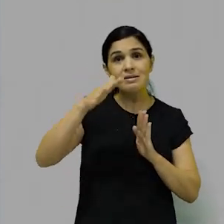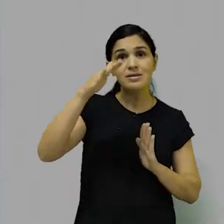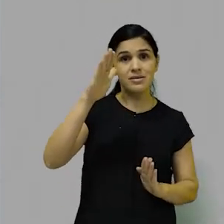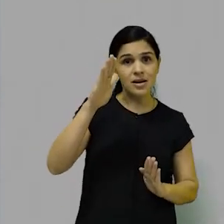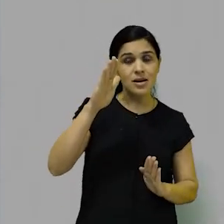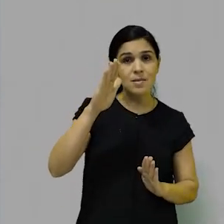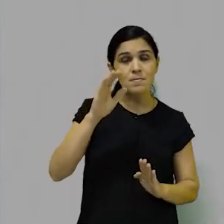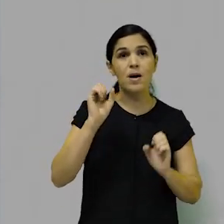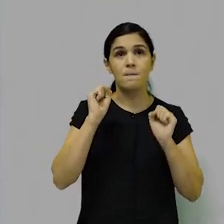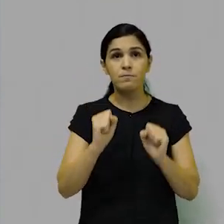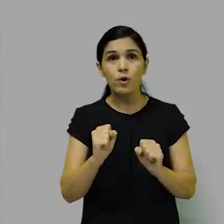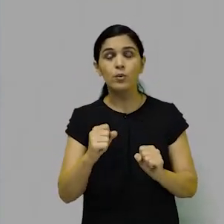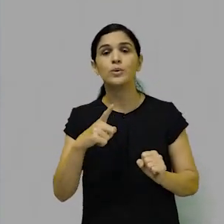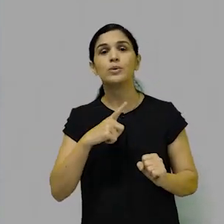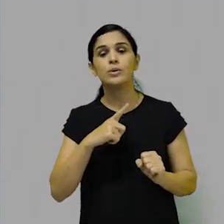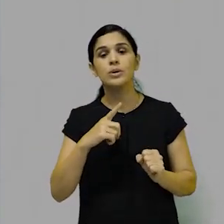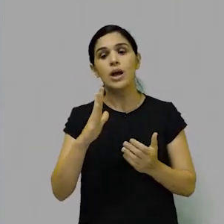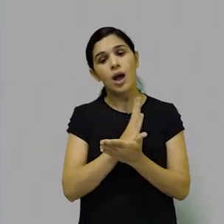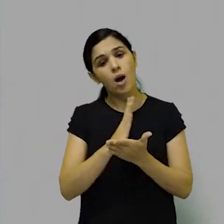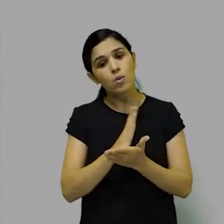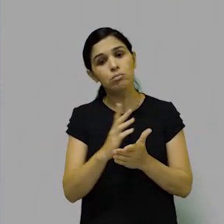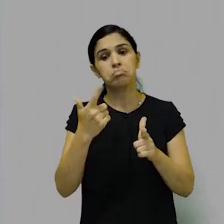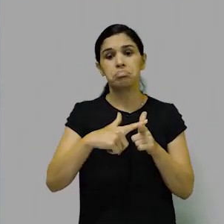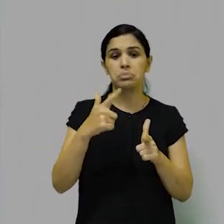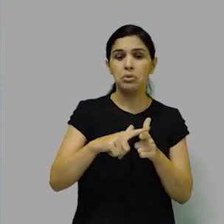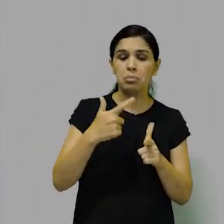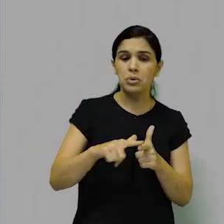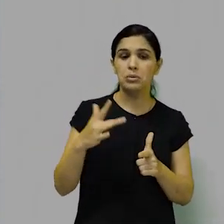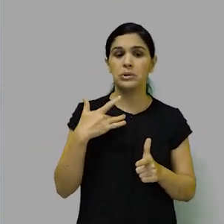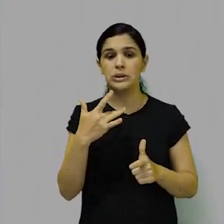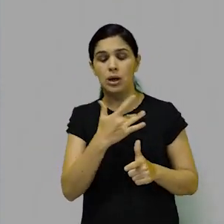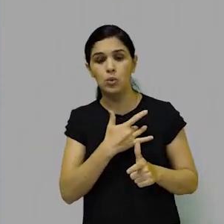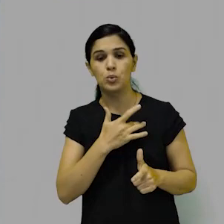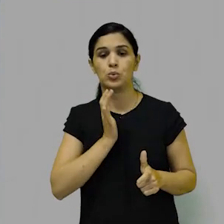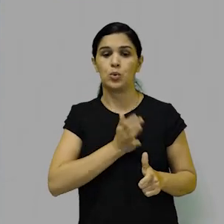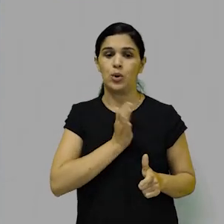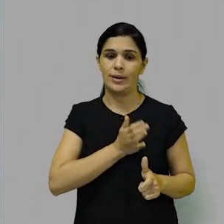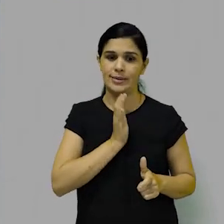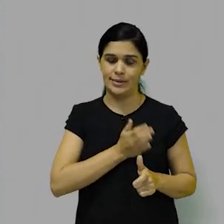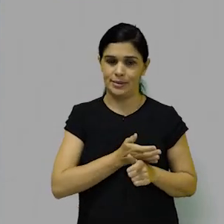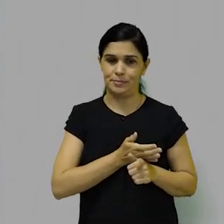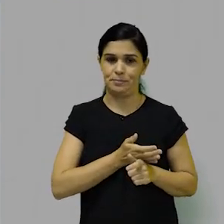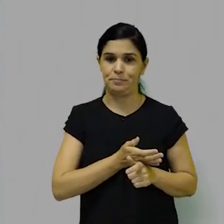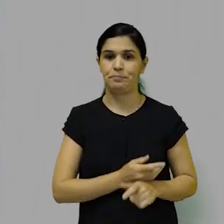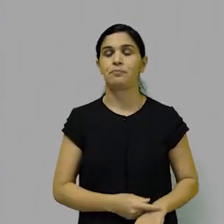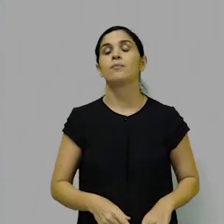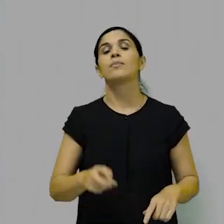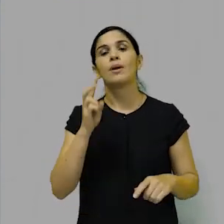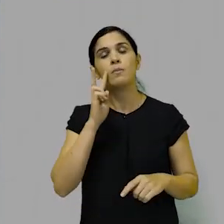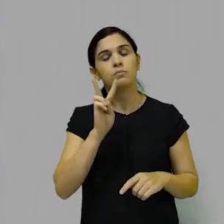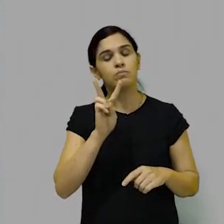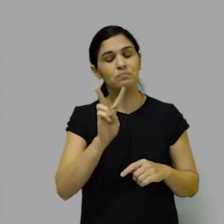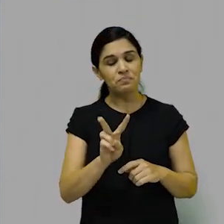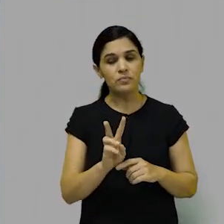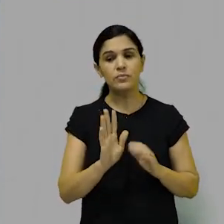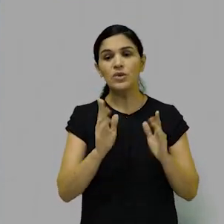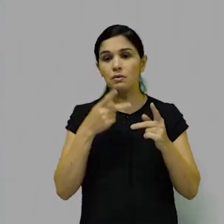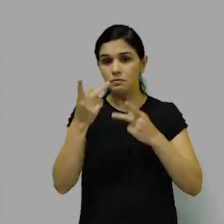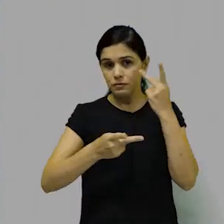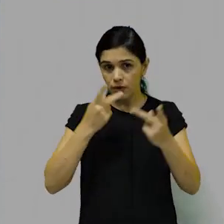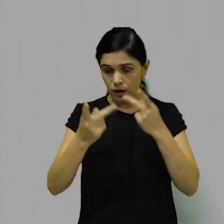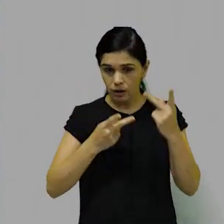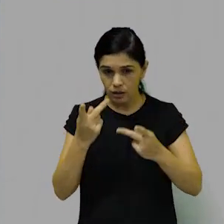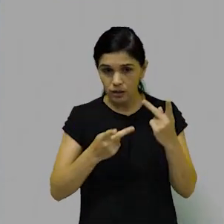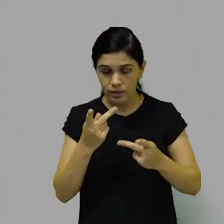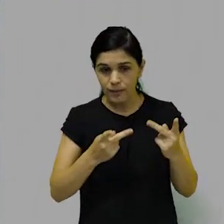com um probleminha em relação à sua frequência cardíaca. Eu disse para vocês que a frequência cardíaca, ela muda de acordo